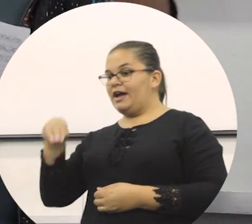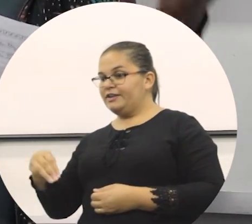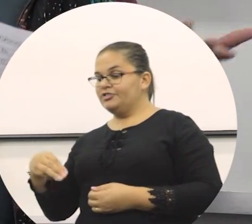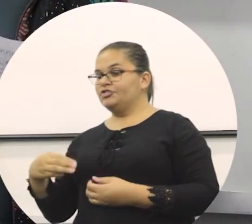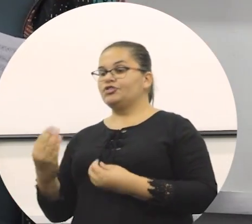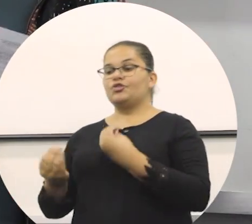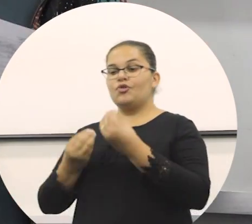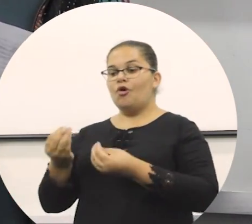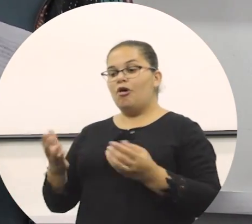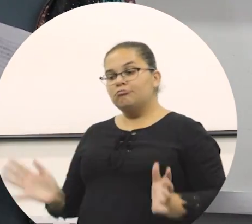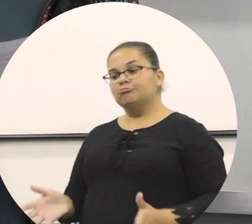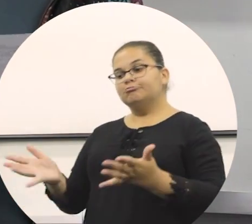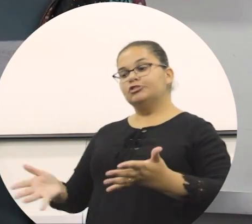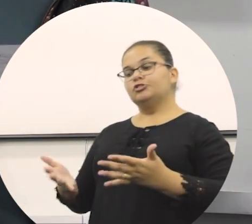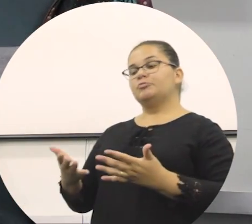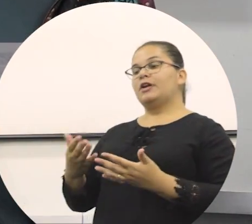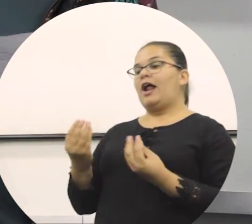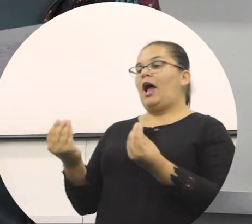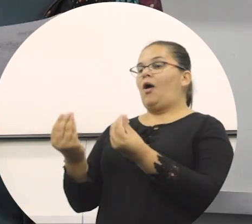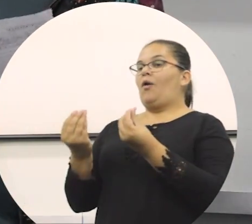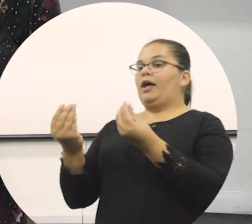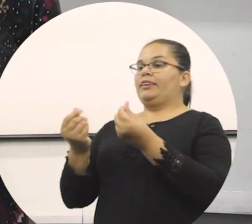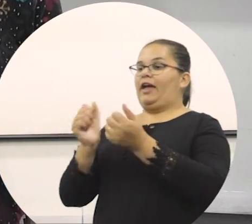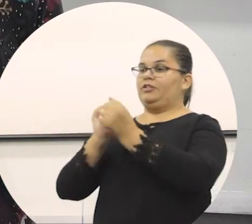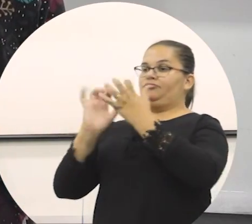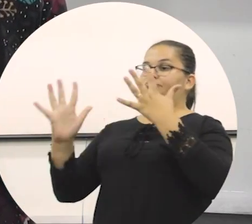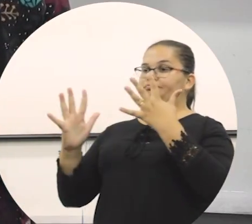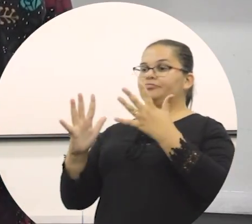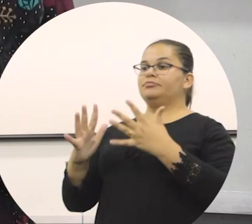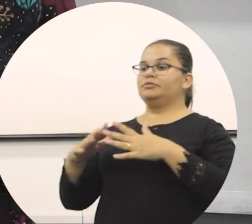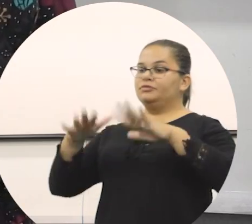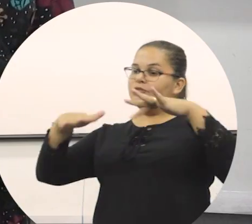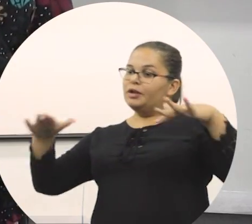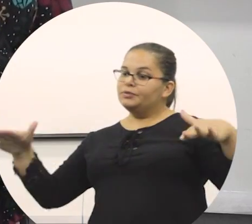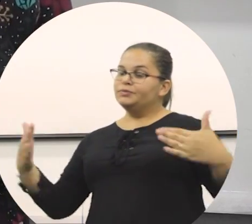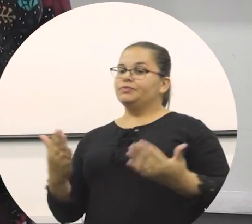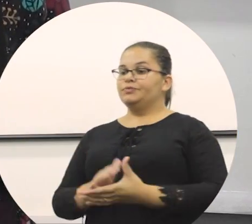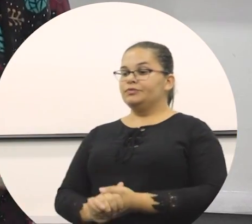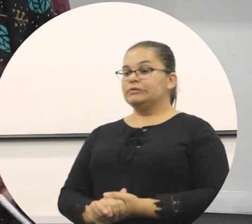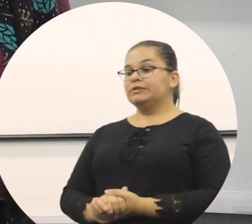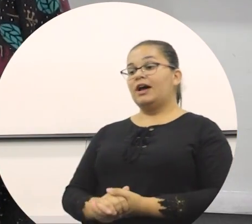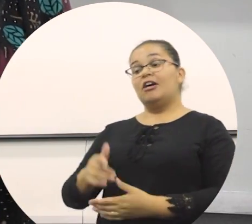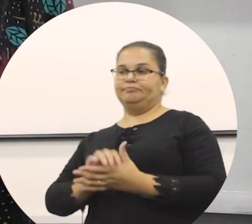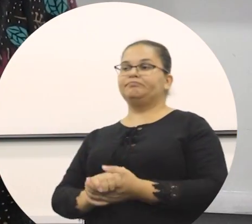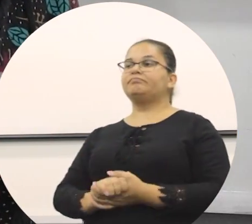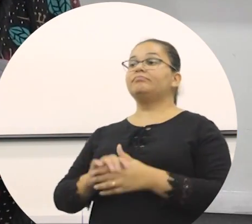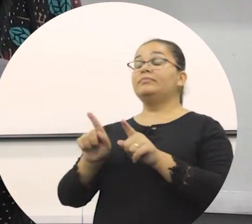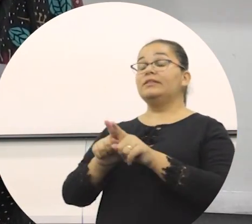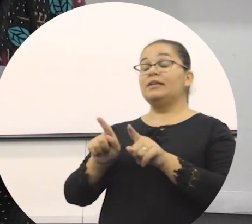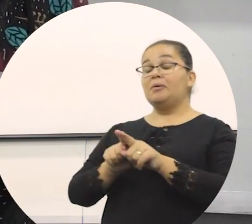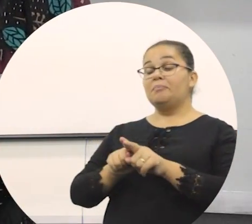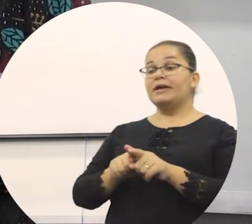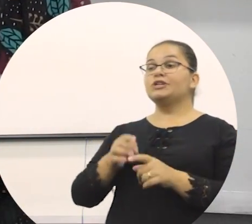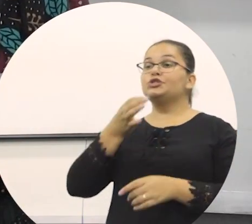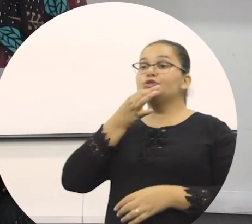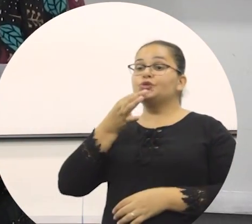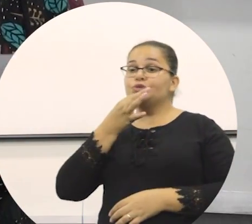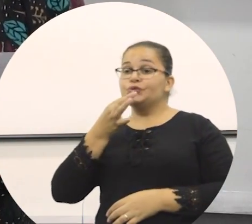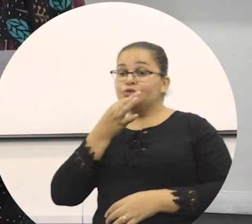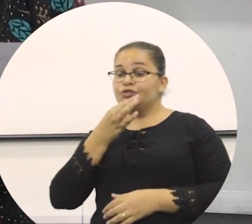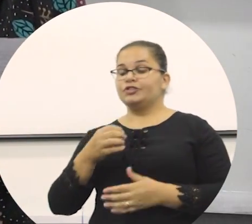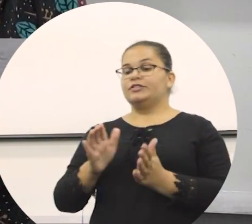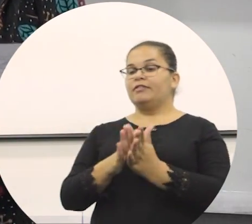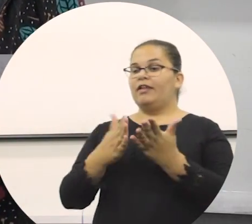proficientes, como que eu faço para melhorar essa qualidade de proficiência. E a gente sugeriu como bibliografia esse livro da Ronice, que é bastante